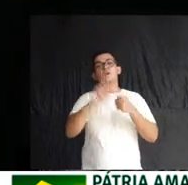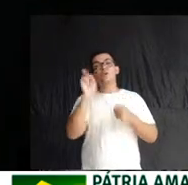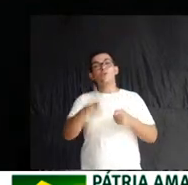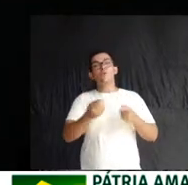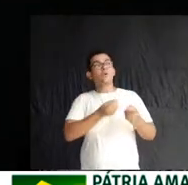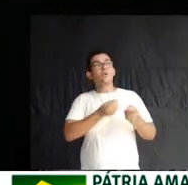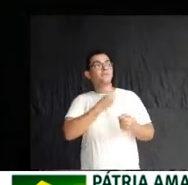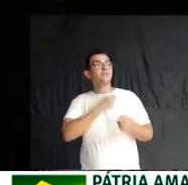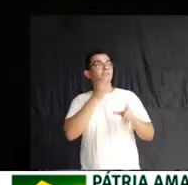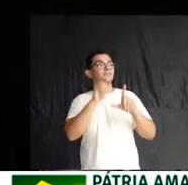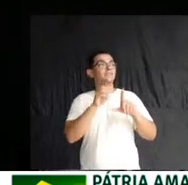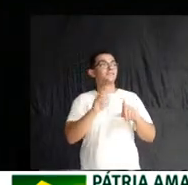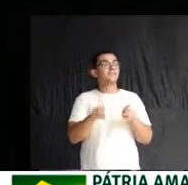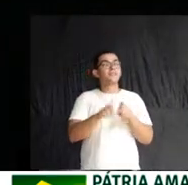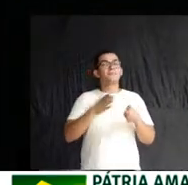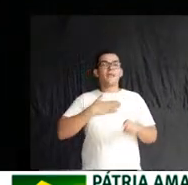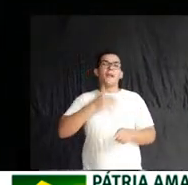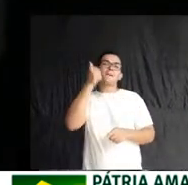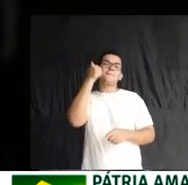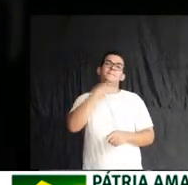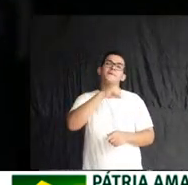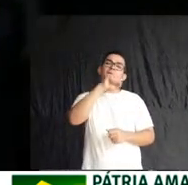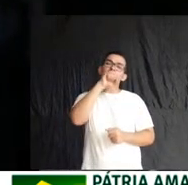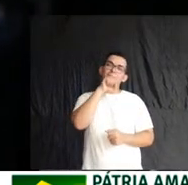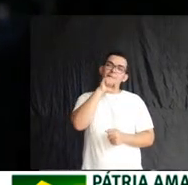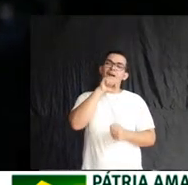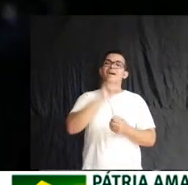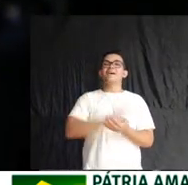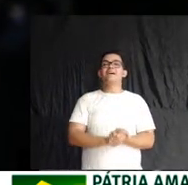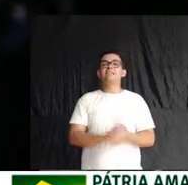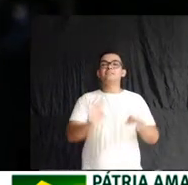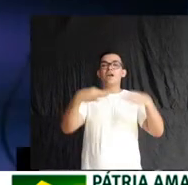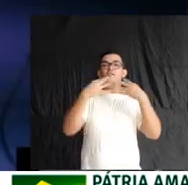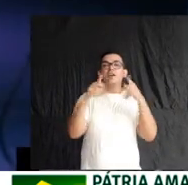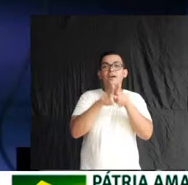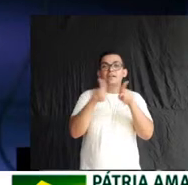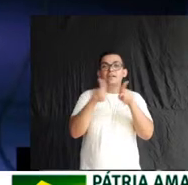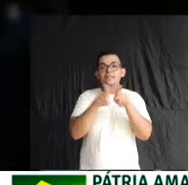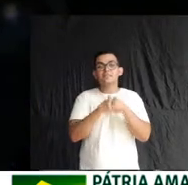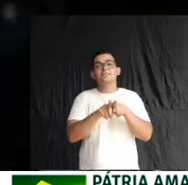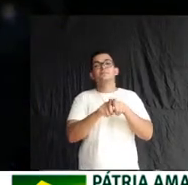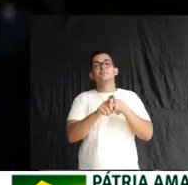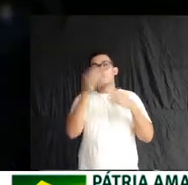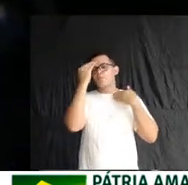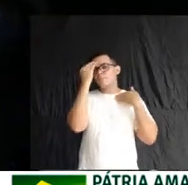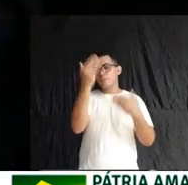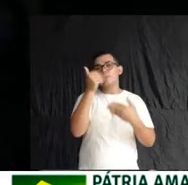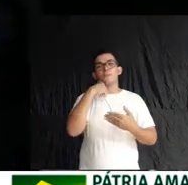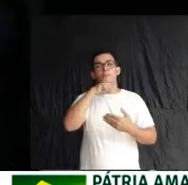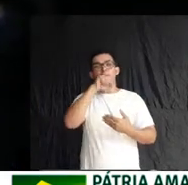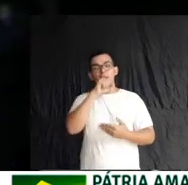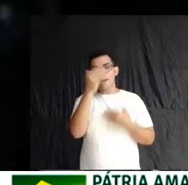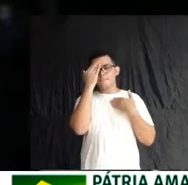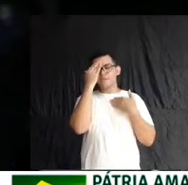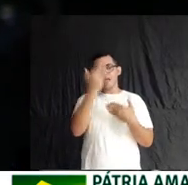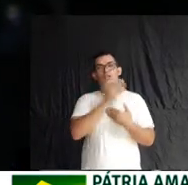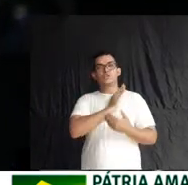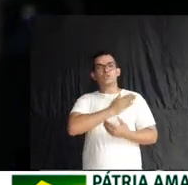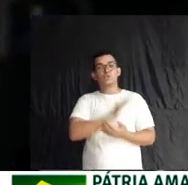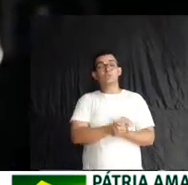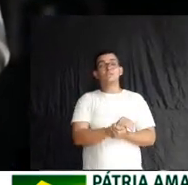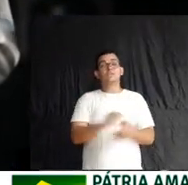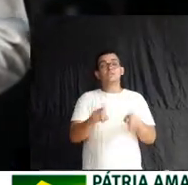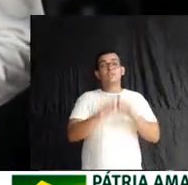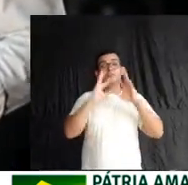mãe, não poderia faltar na live, né? Obrigada, mamãe. Obrigada, obrigada de coração. E a todos